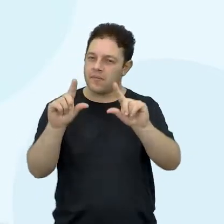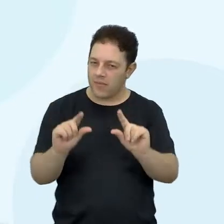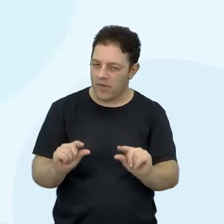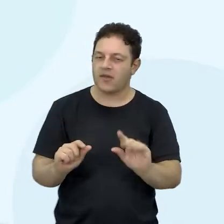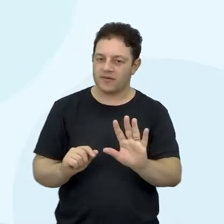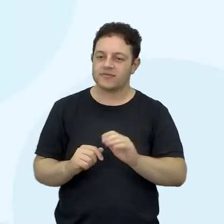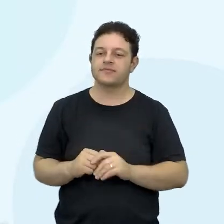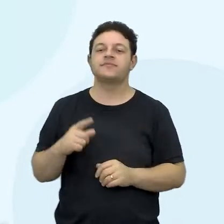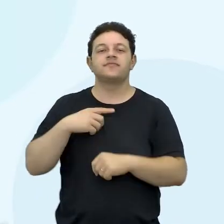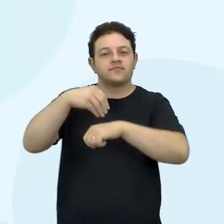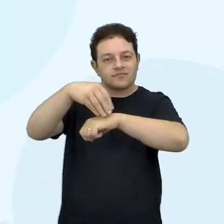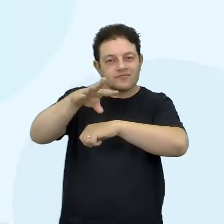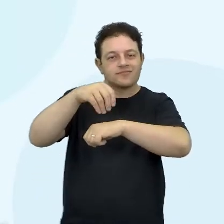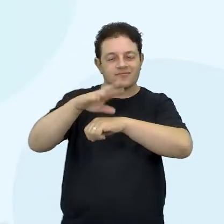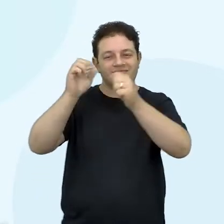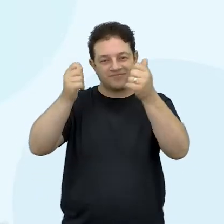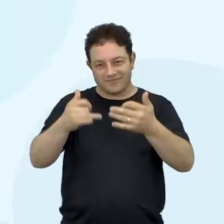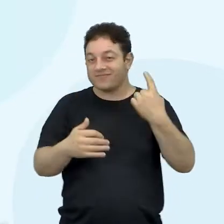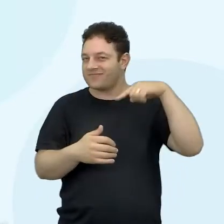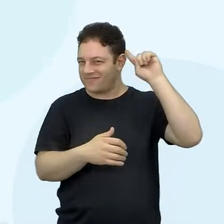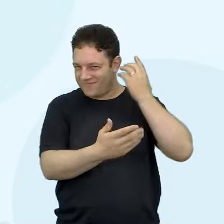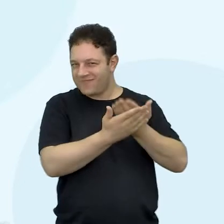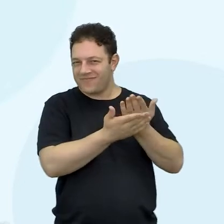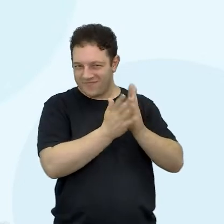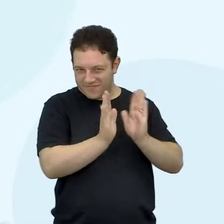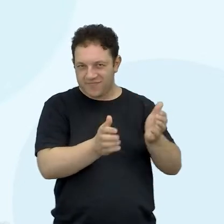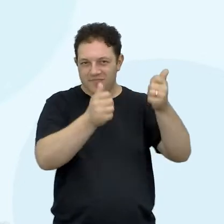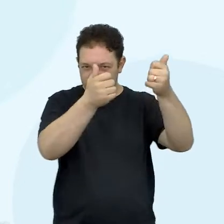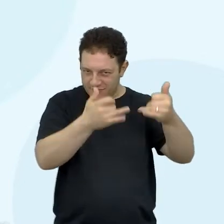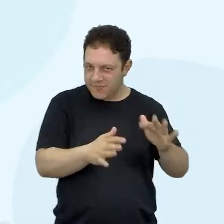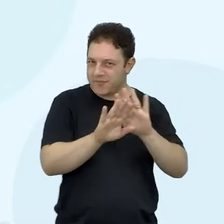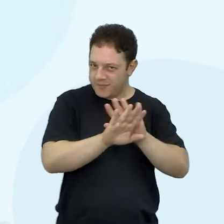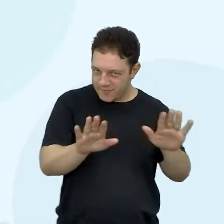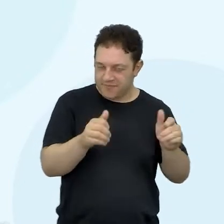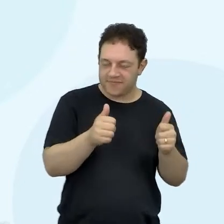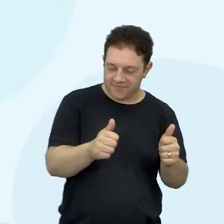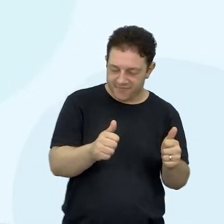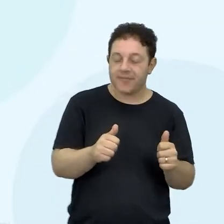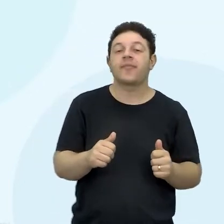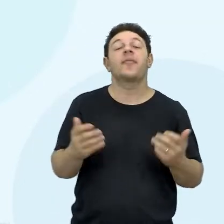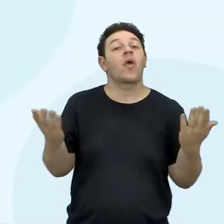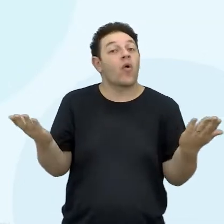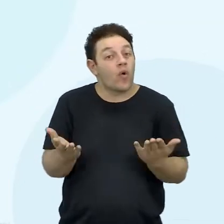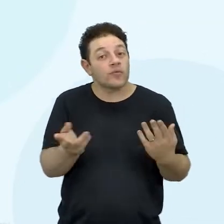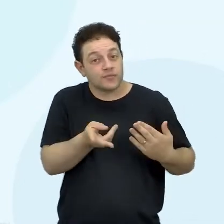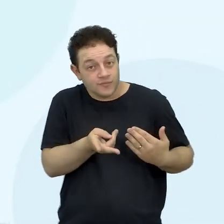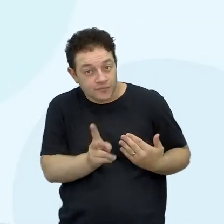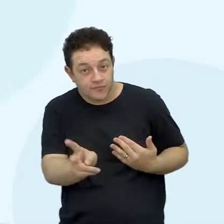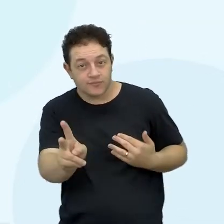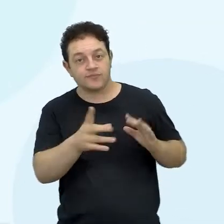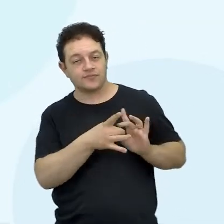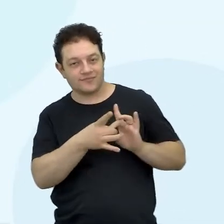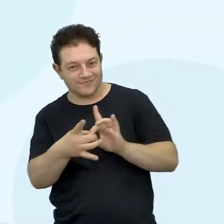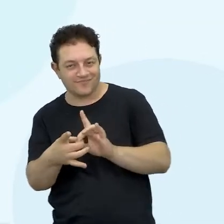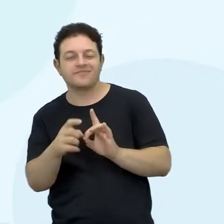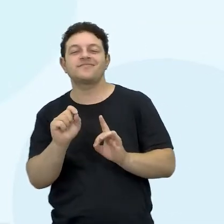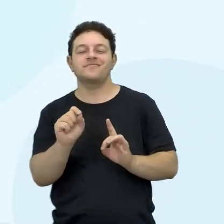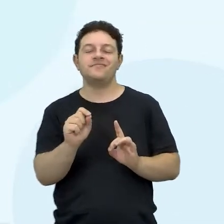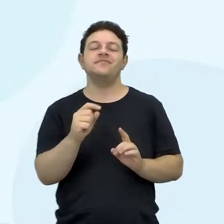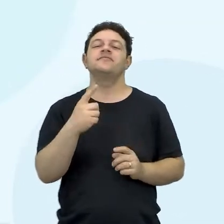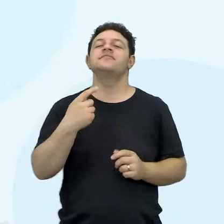isso, né? Foi assim que terminamos a nossa última aula. Mas hoje a gente